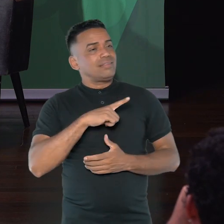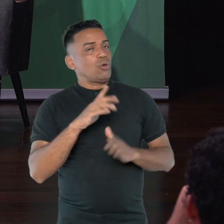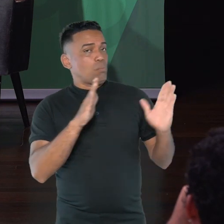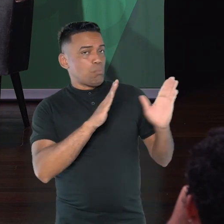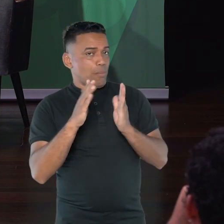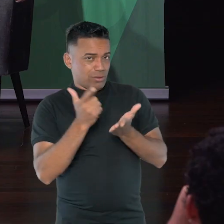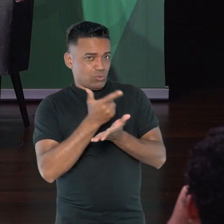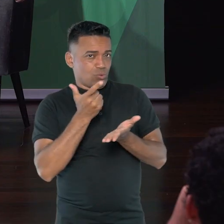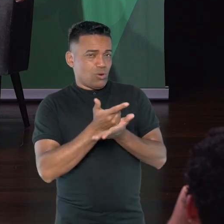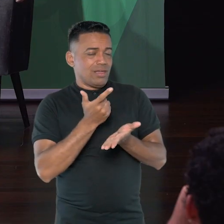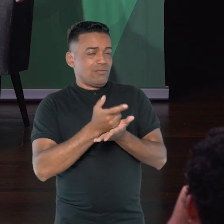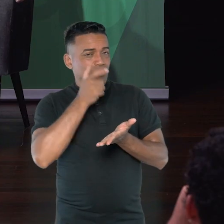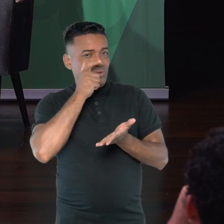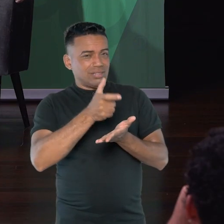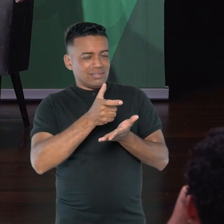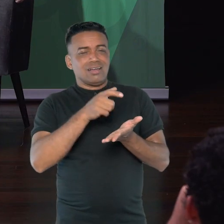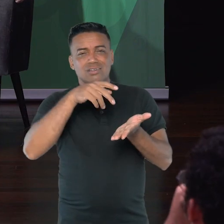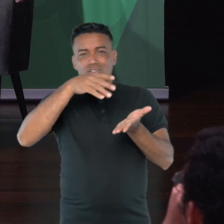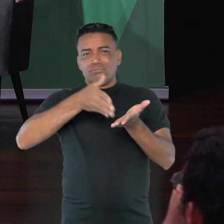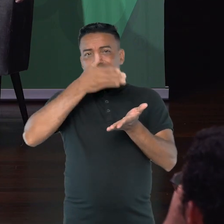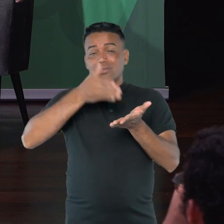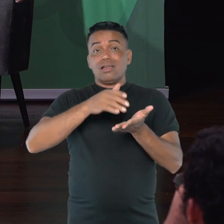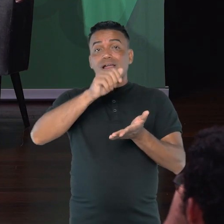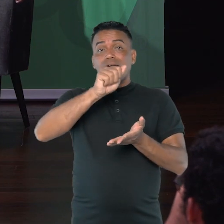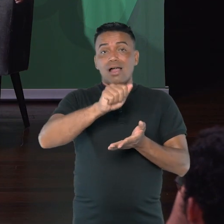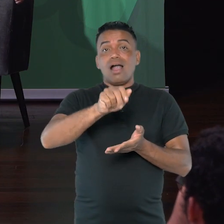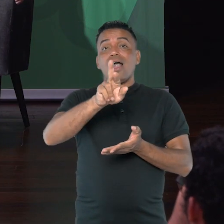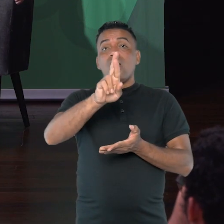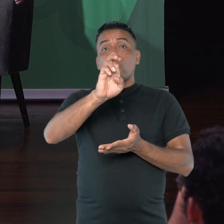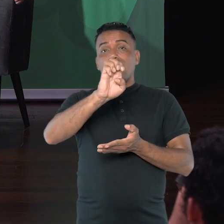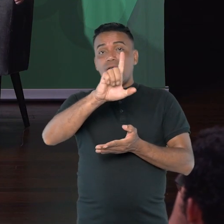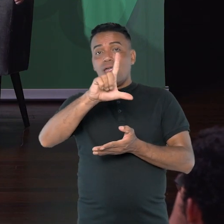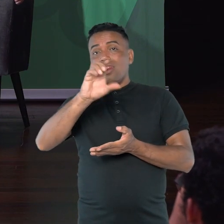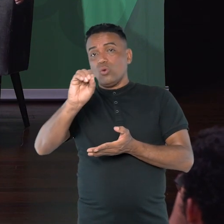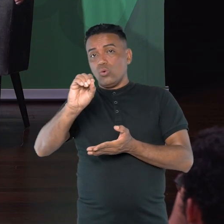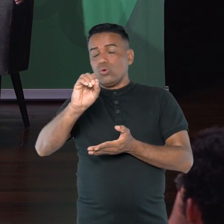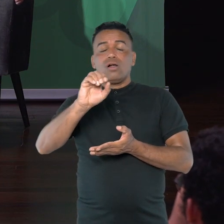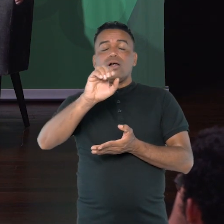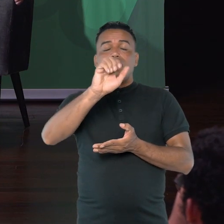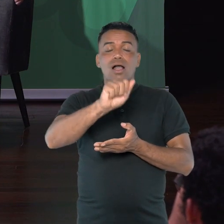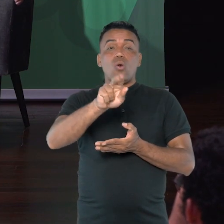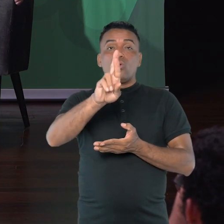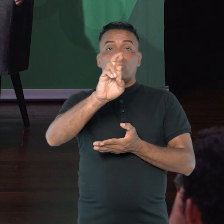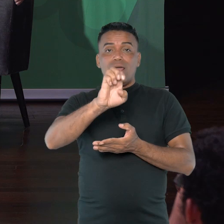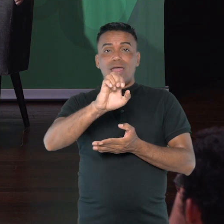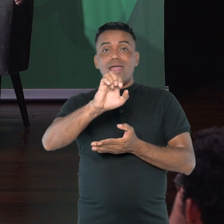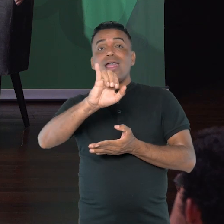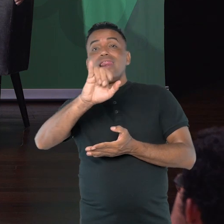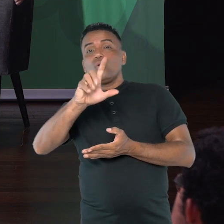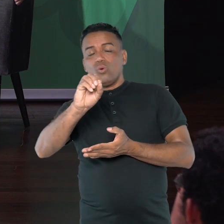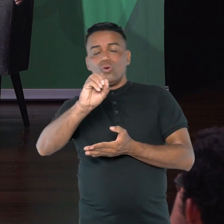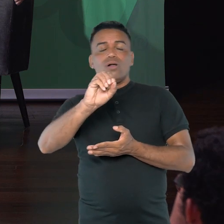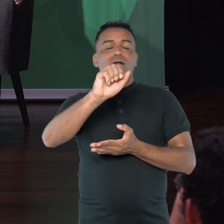eu achei particularmente interessante, que é exatamente isso. O Aurélio Diniz, que é um desses autores, especialmente das histórias de mistério da